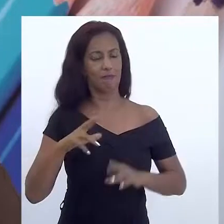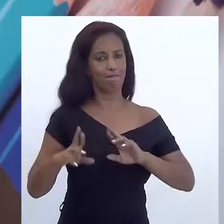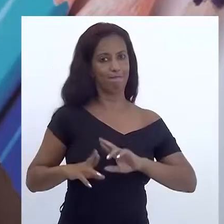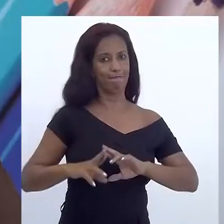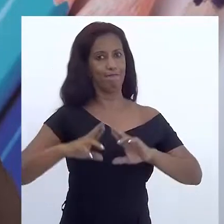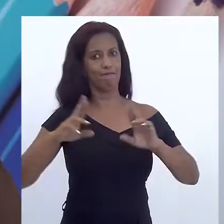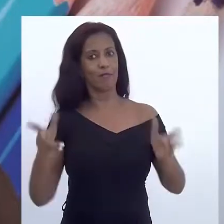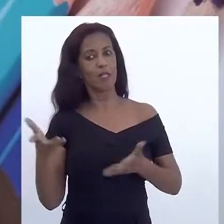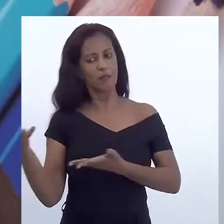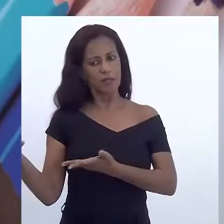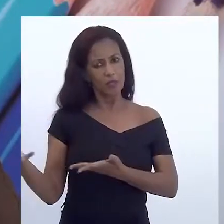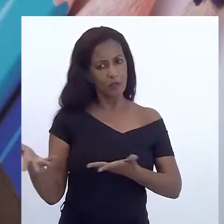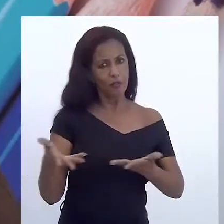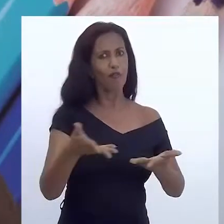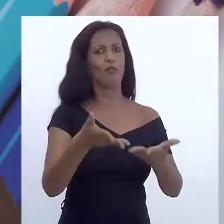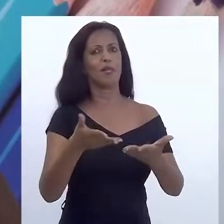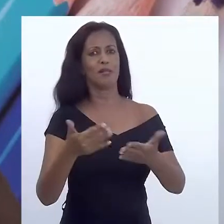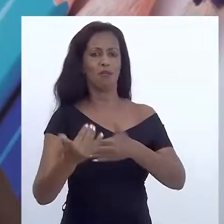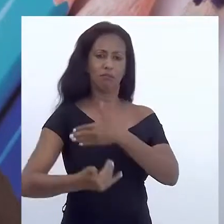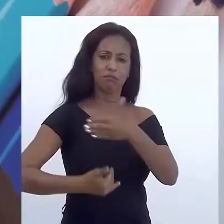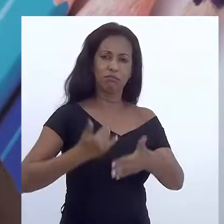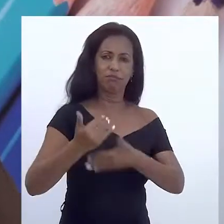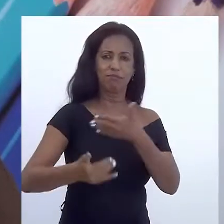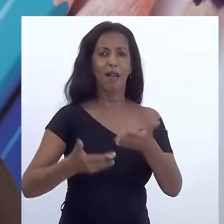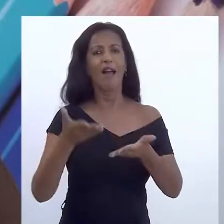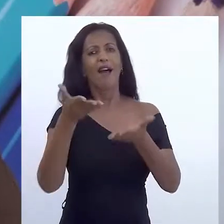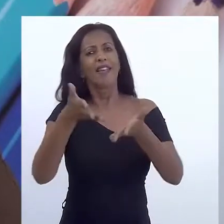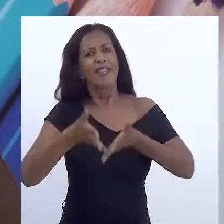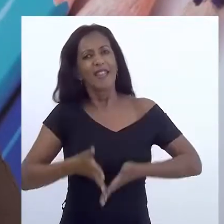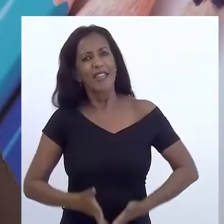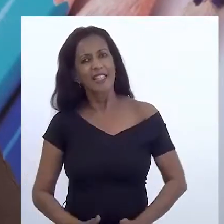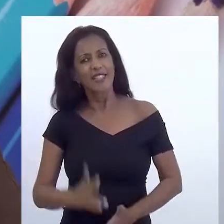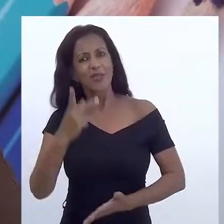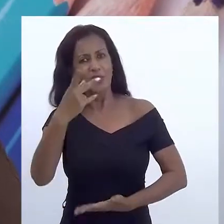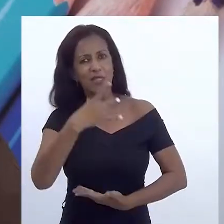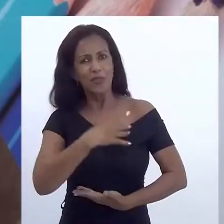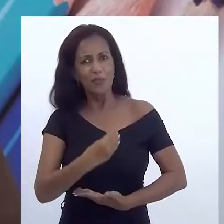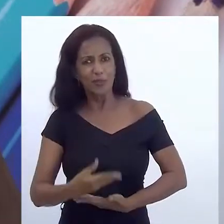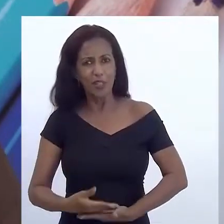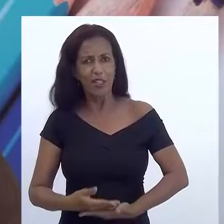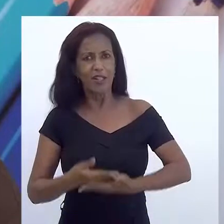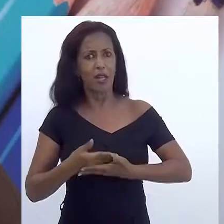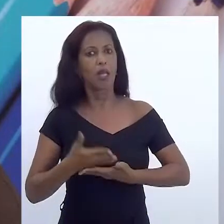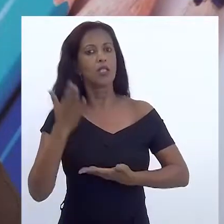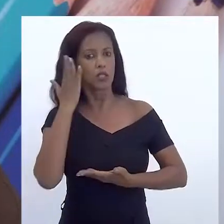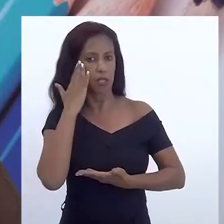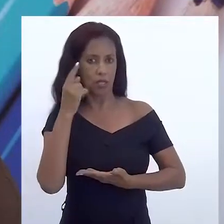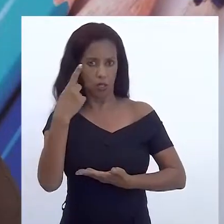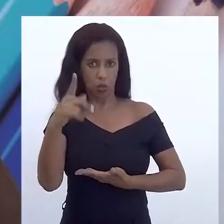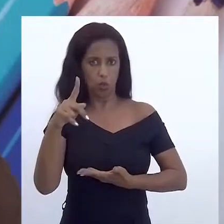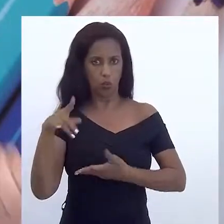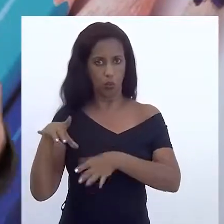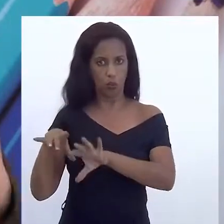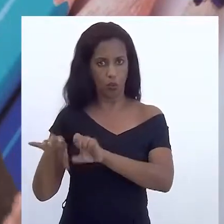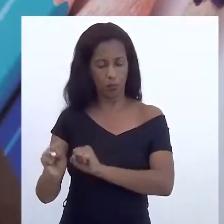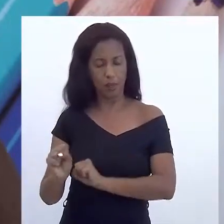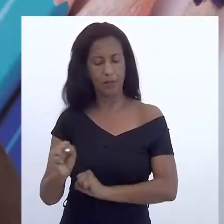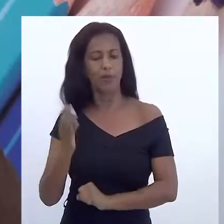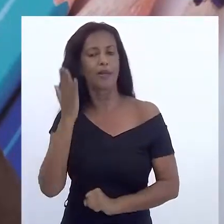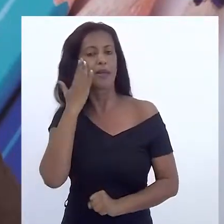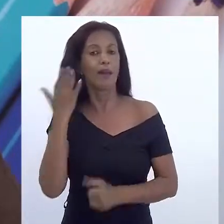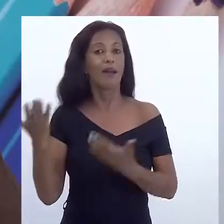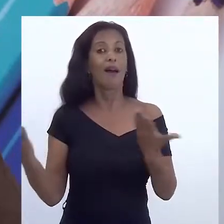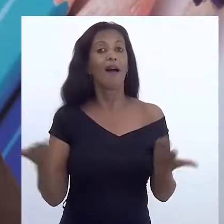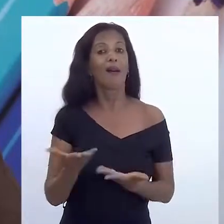você está passando isso adiante. Aí eu venho para o nascimento do seu filho, porque a gente já sabe a sua formação e a gente quer muito saber